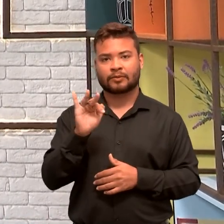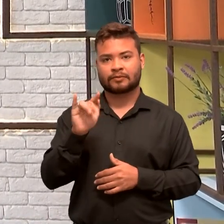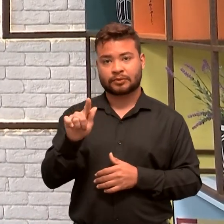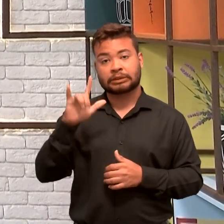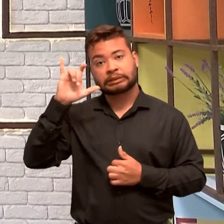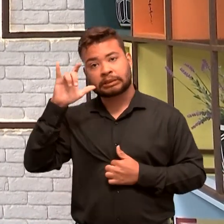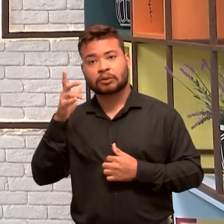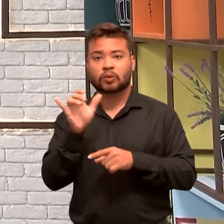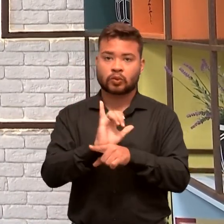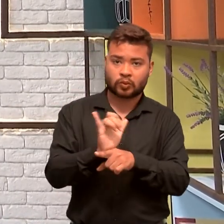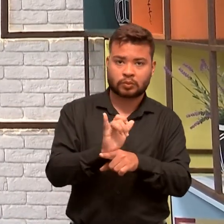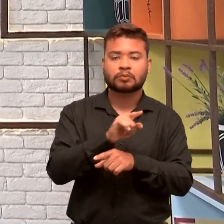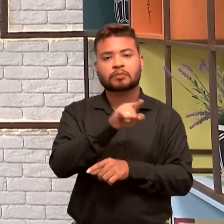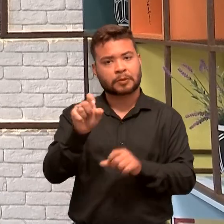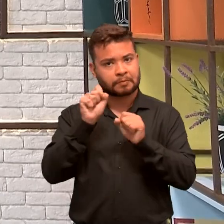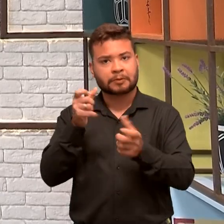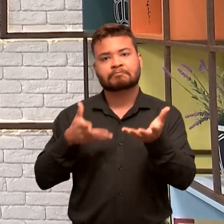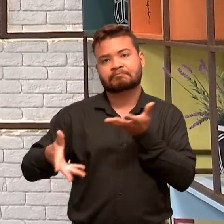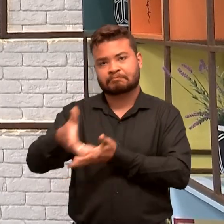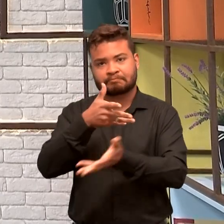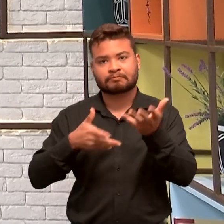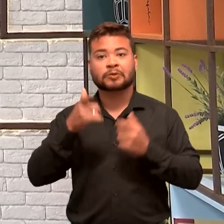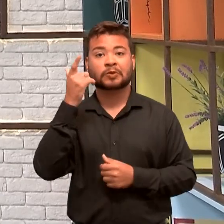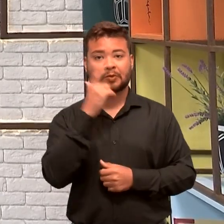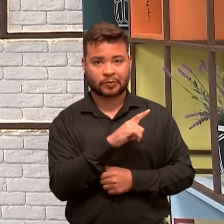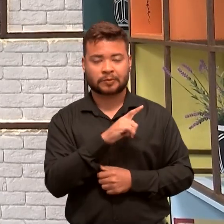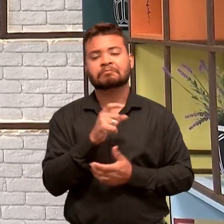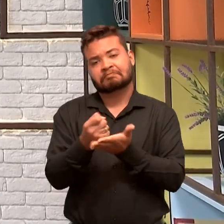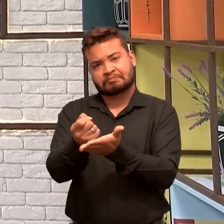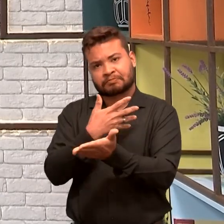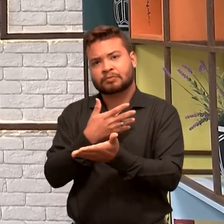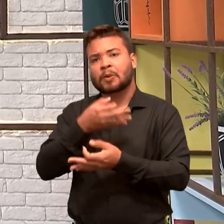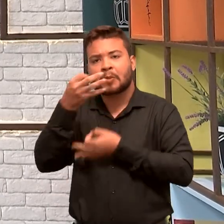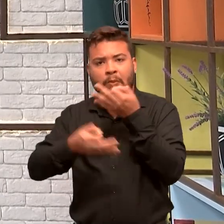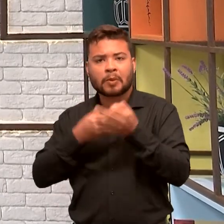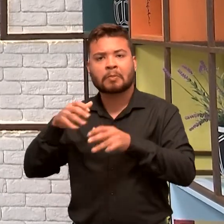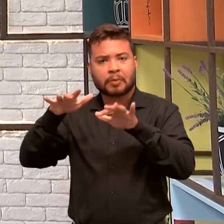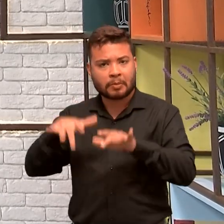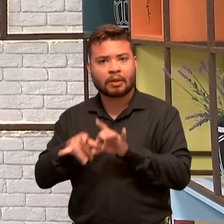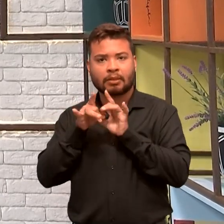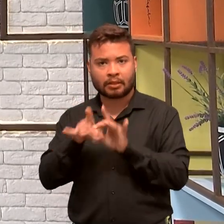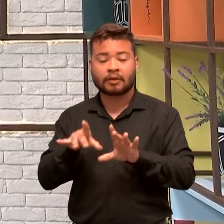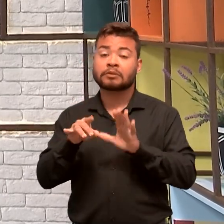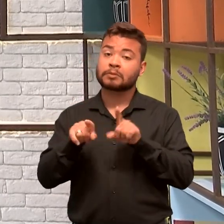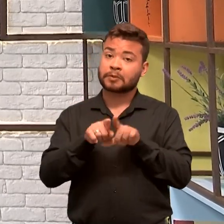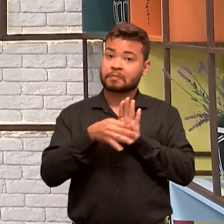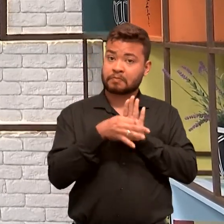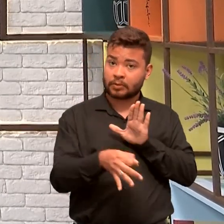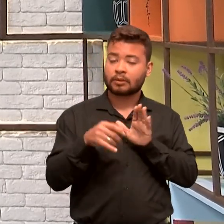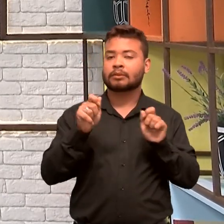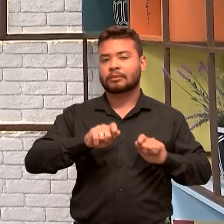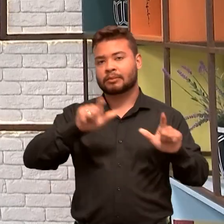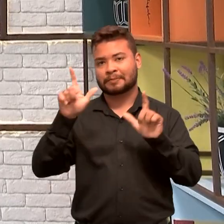ou no YouTube e você pode interagir com a gente por lá também, mandando seu comentário ou alguma sugestão para a gente trazer aqui no Mundo